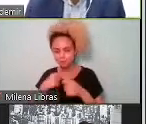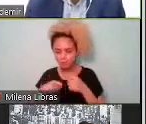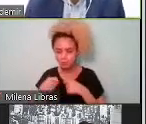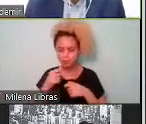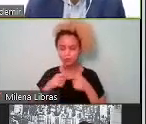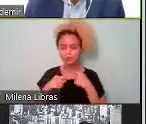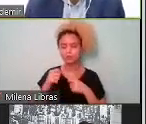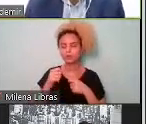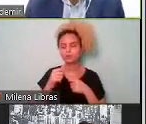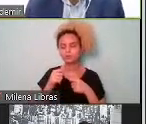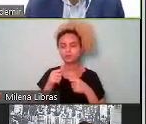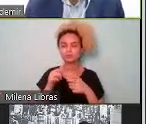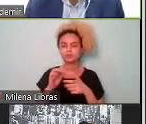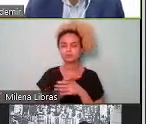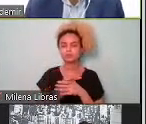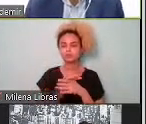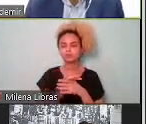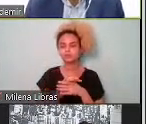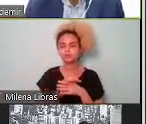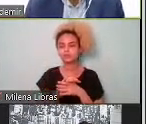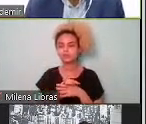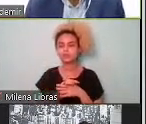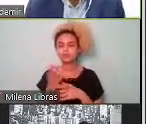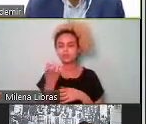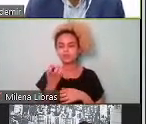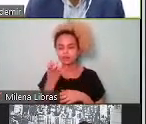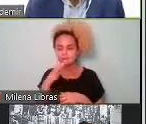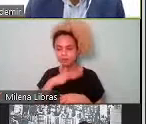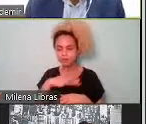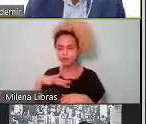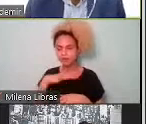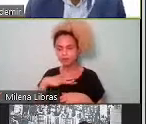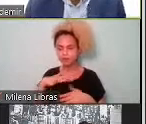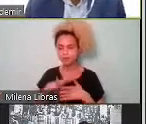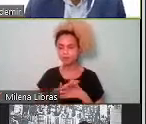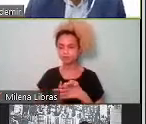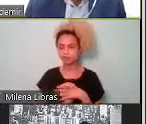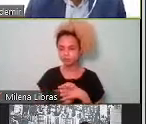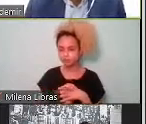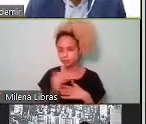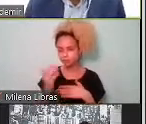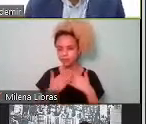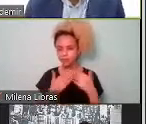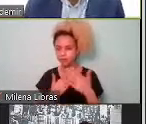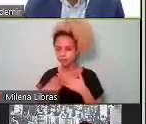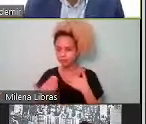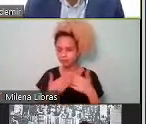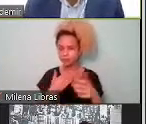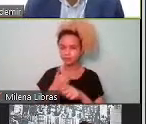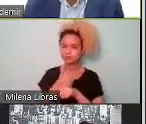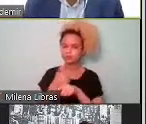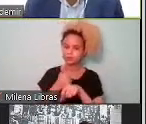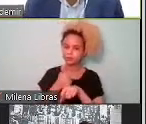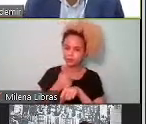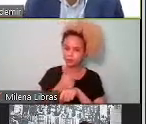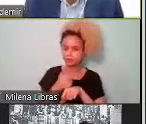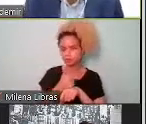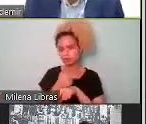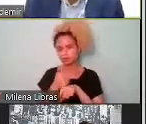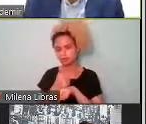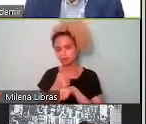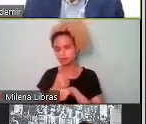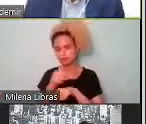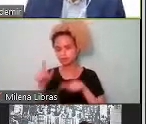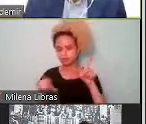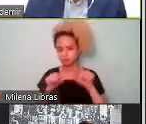cuidadores, buscar síndicos profissionais, independente de ser profissionais, síndicos profissionais